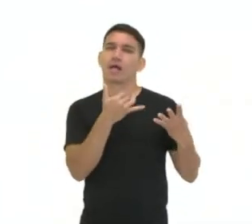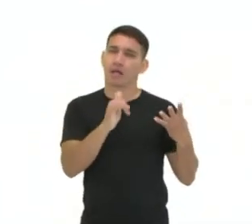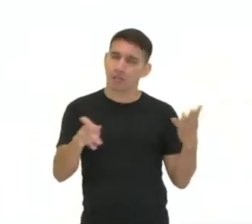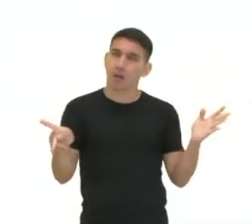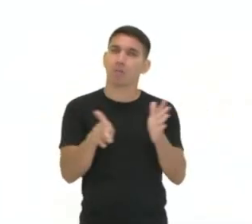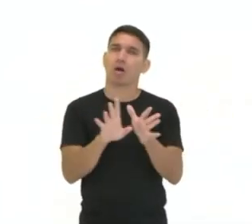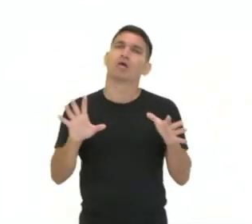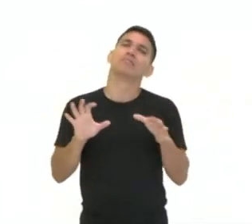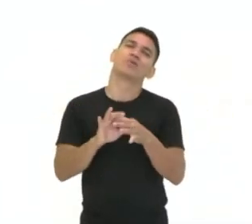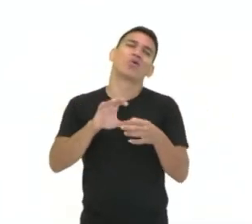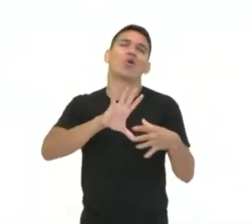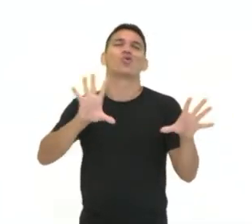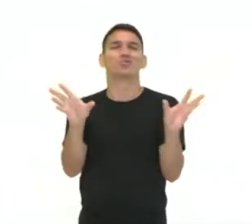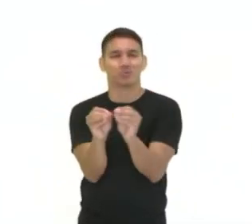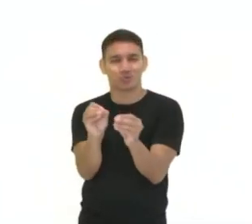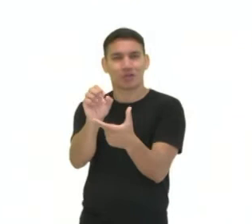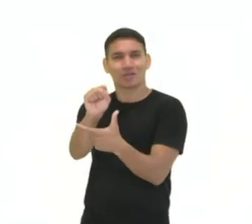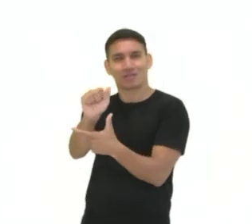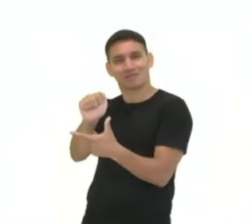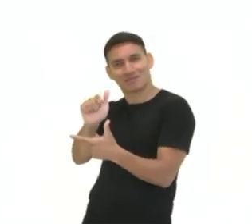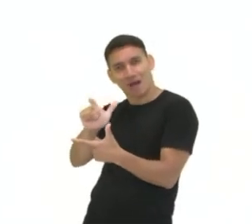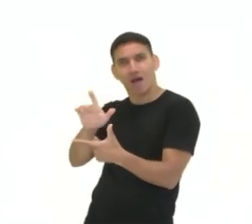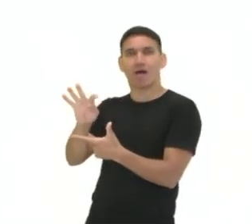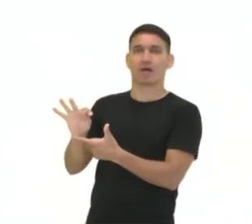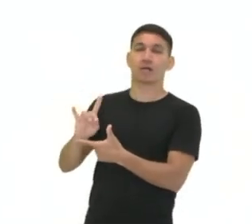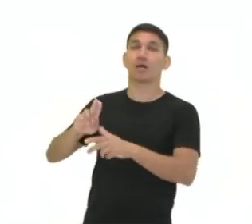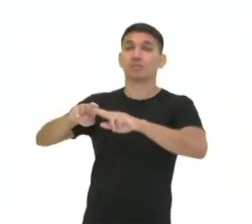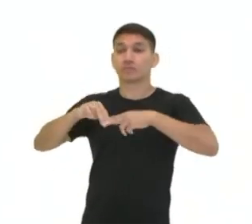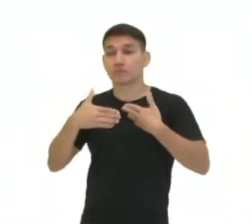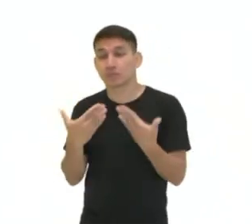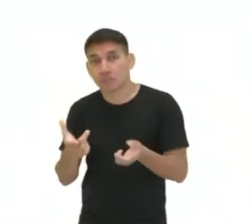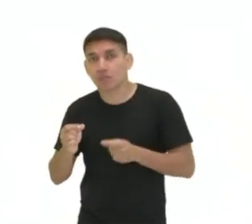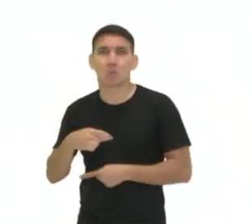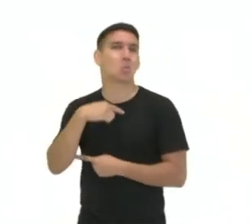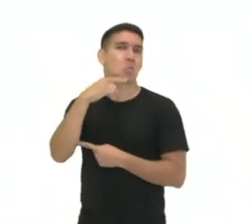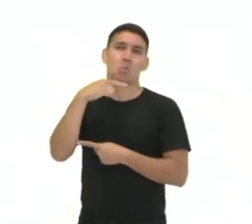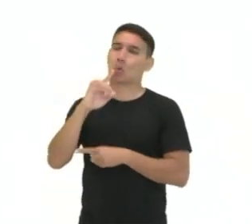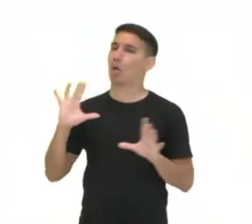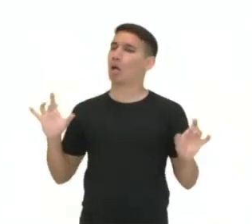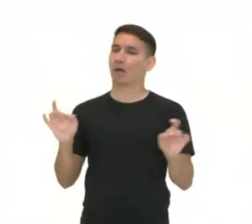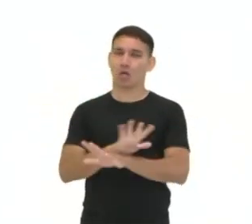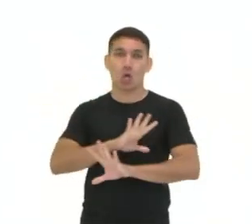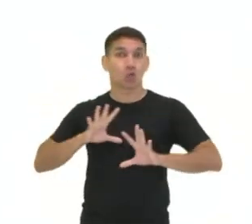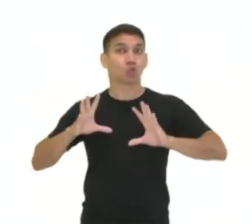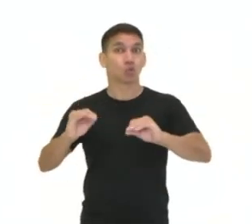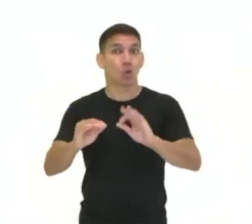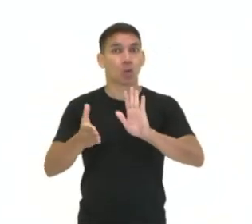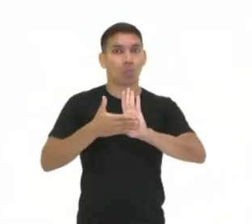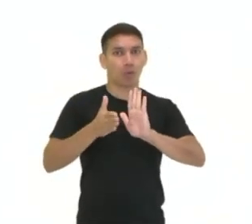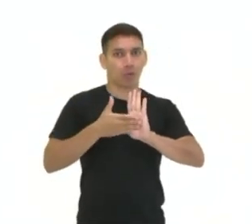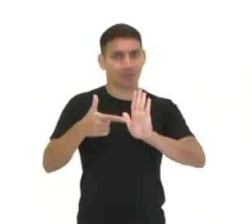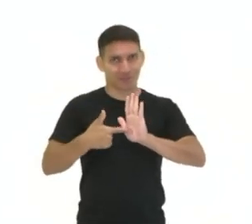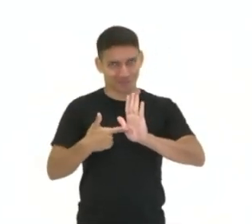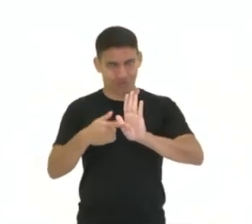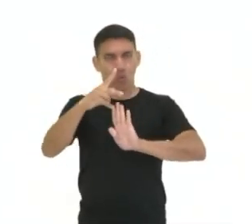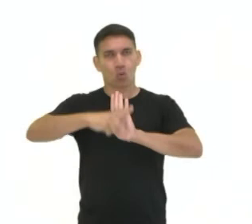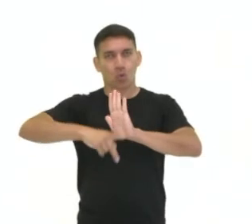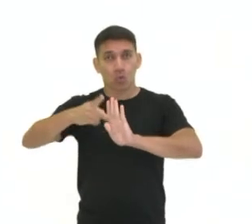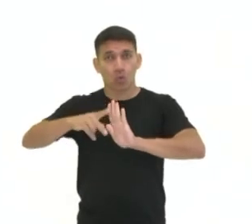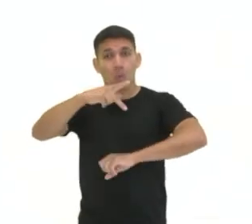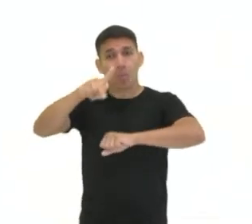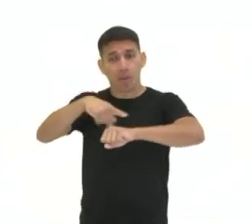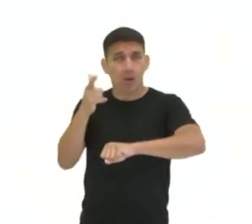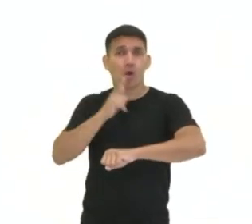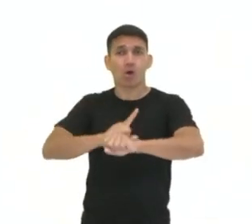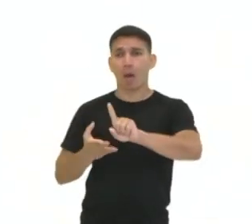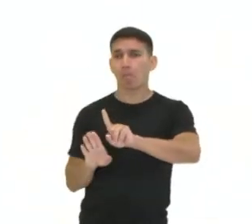vem propriamente a sigla do plano. Apesar de não conseguir cumprir todas as propostas expressas no plano, o país conseguiu crescer uma taxa